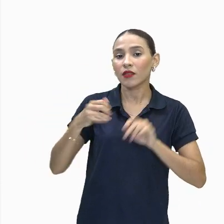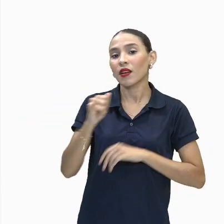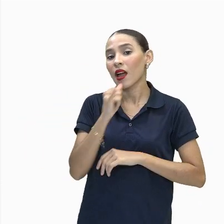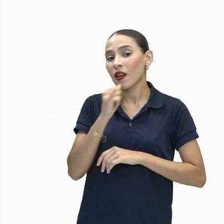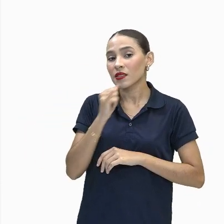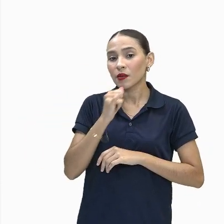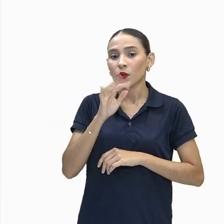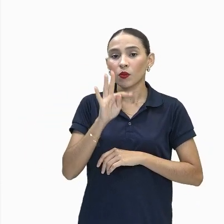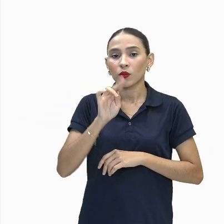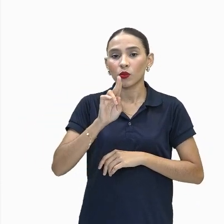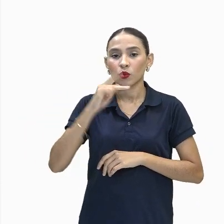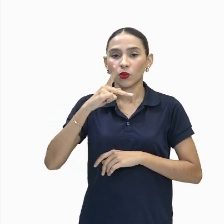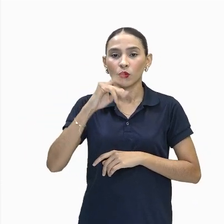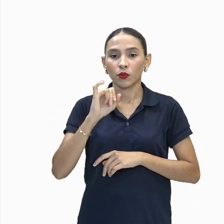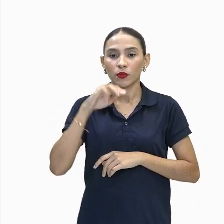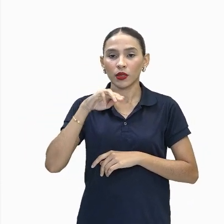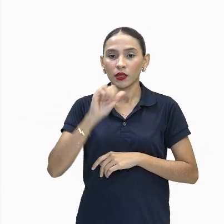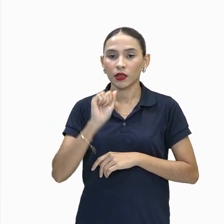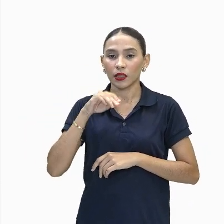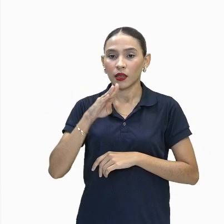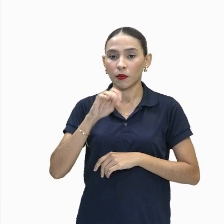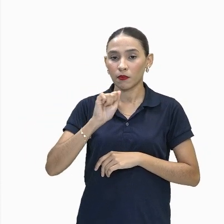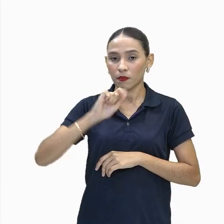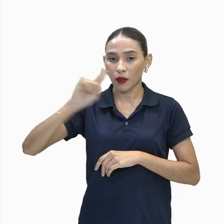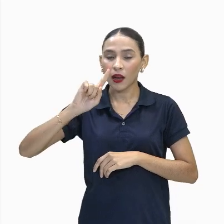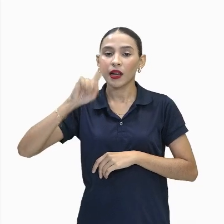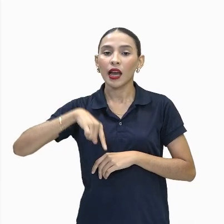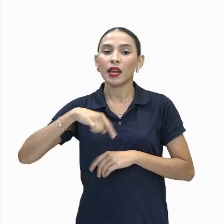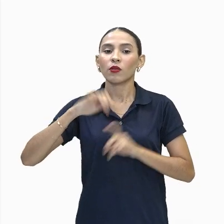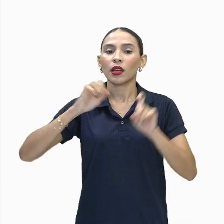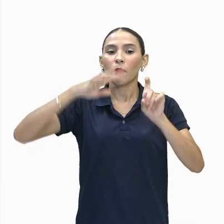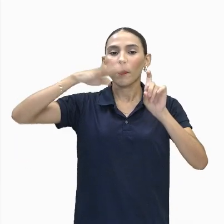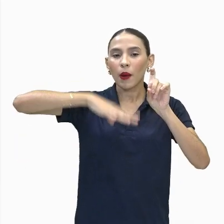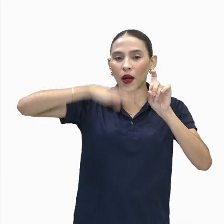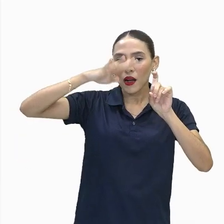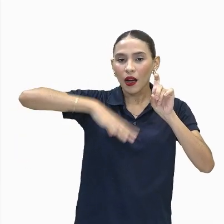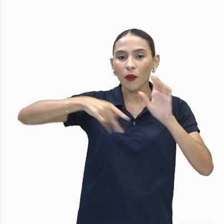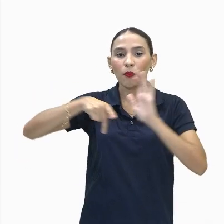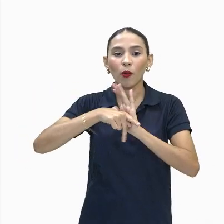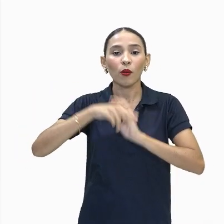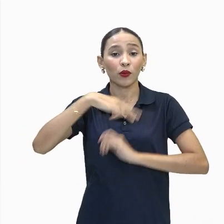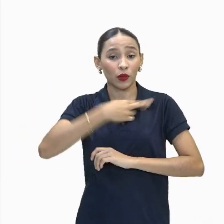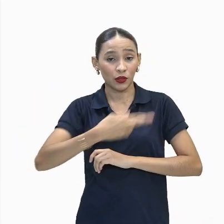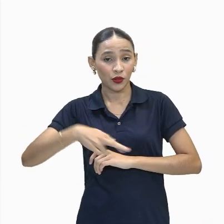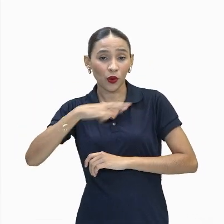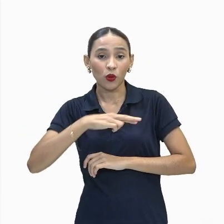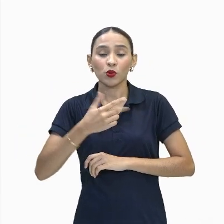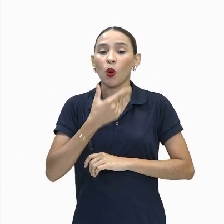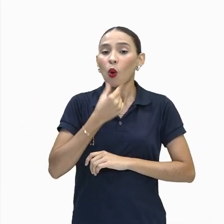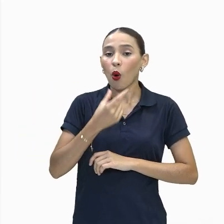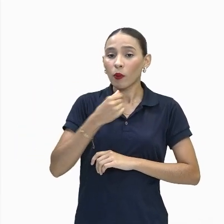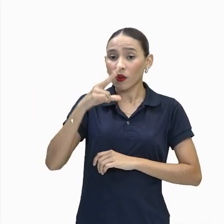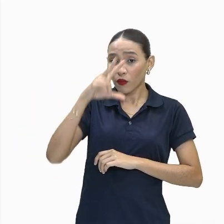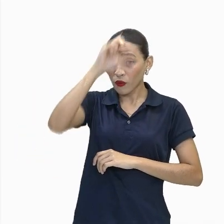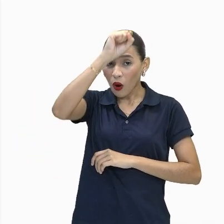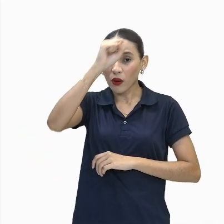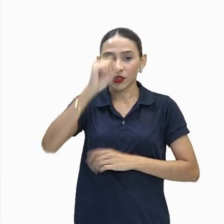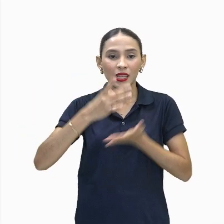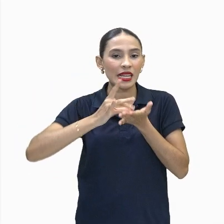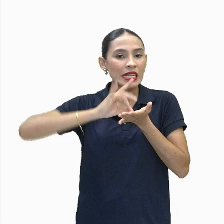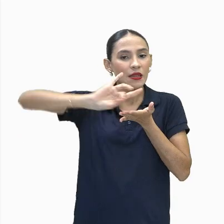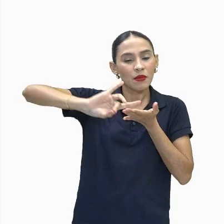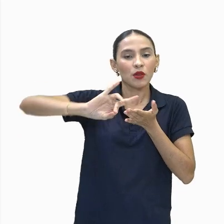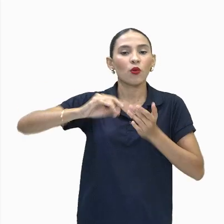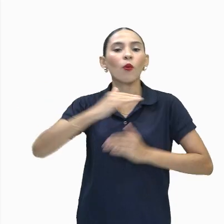os Tupinambá. Fazia parte do ritual religioso e funeral, no qual os guerreiros, inimigos mortos em